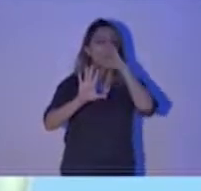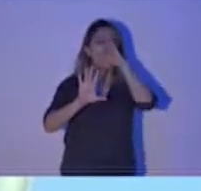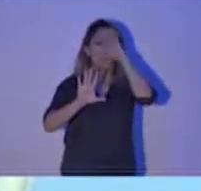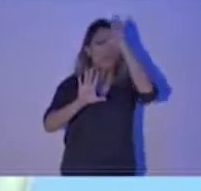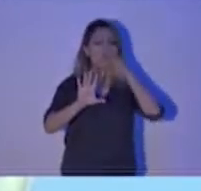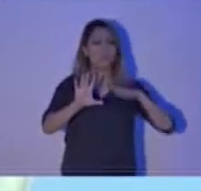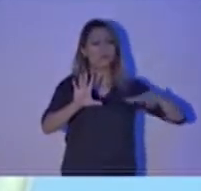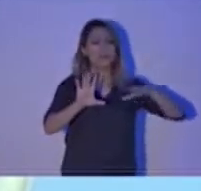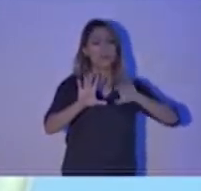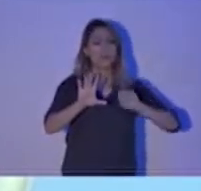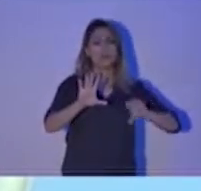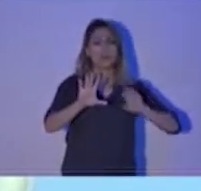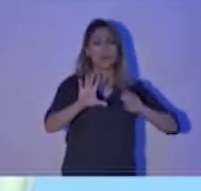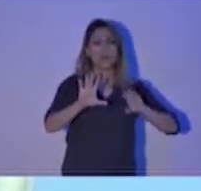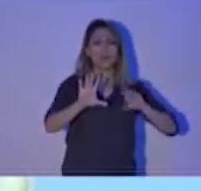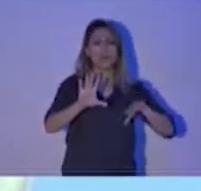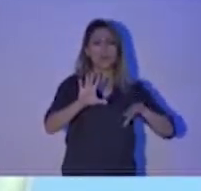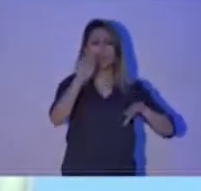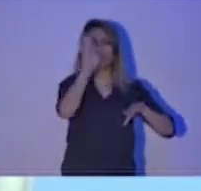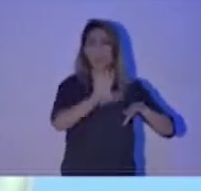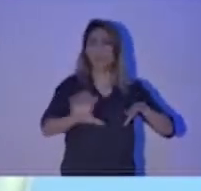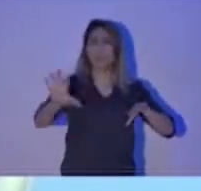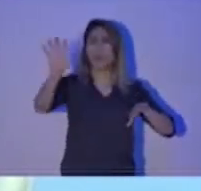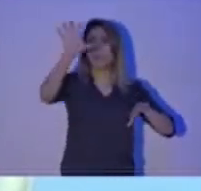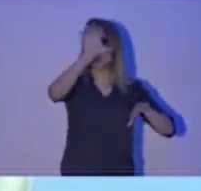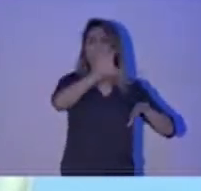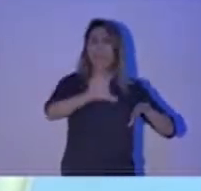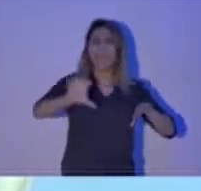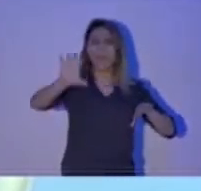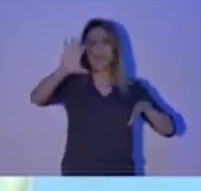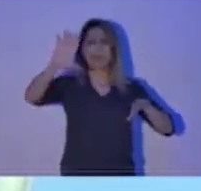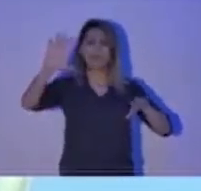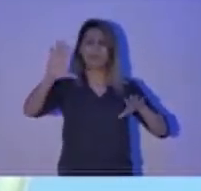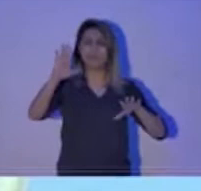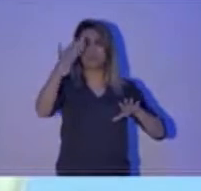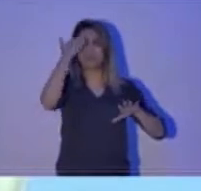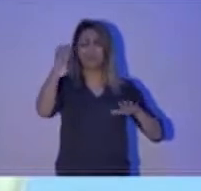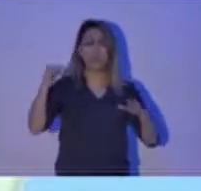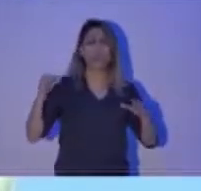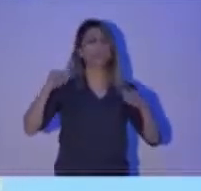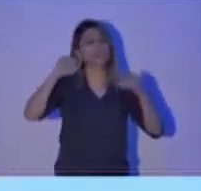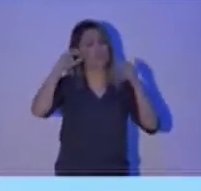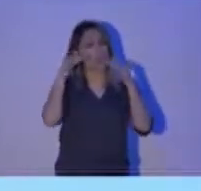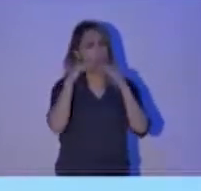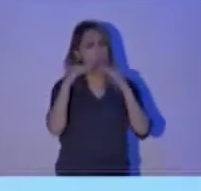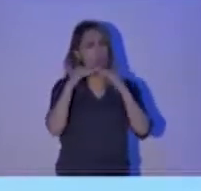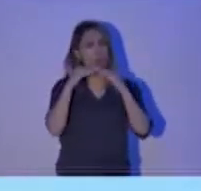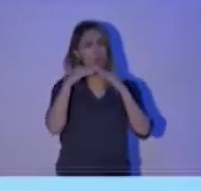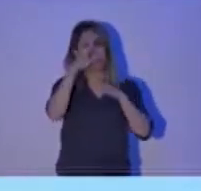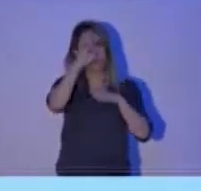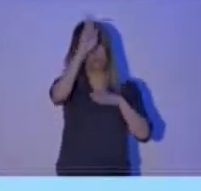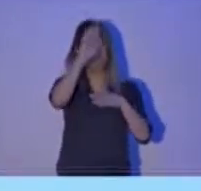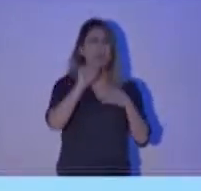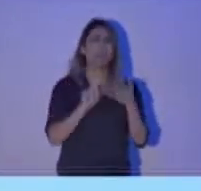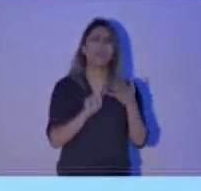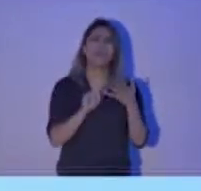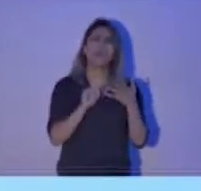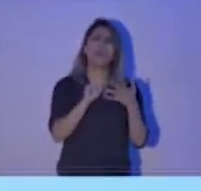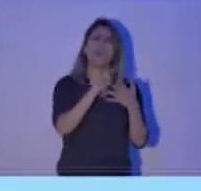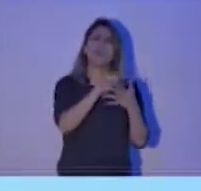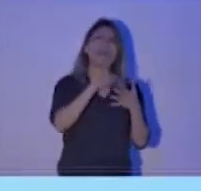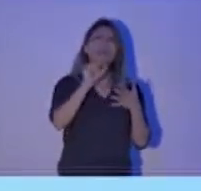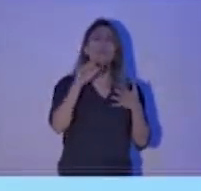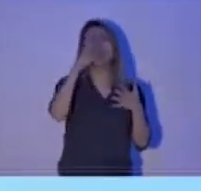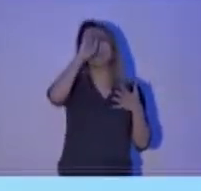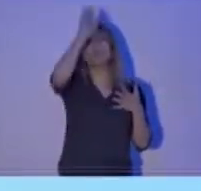sim, quais são os mecanismos de colaboração que vocês acham que existem entre essas instituições que vocês representam